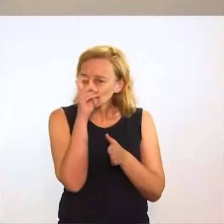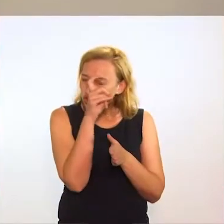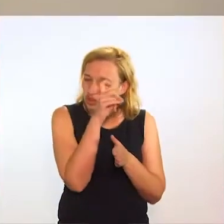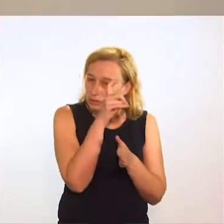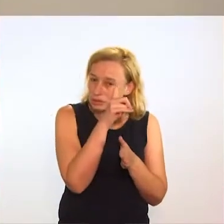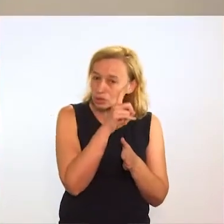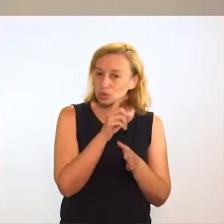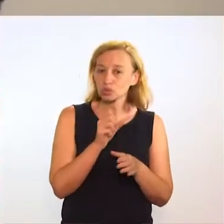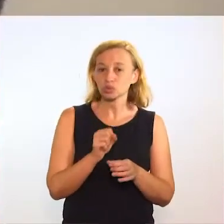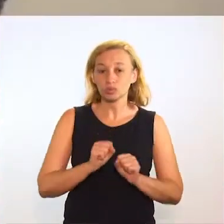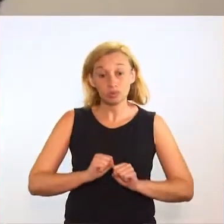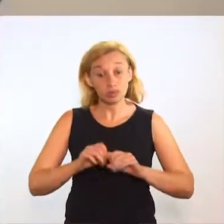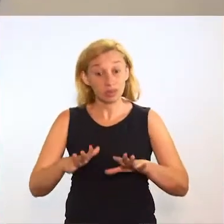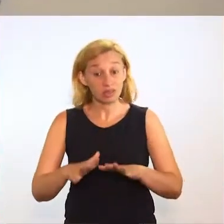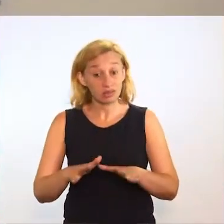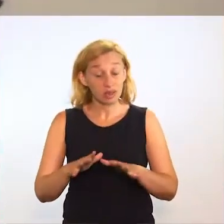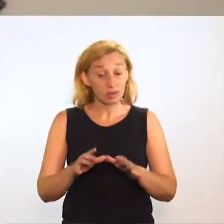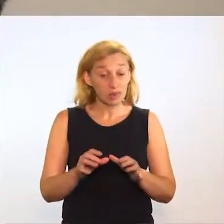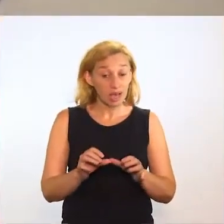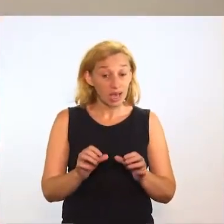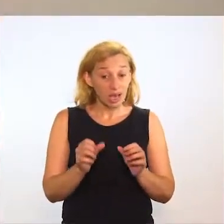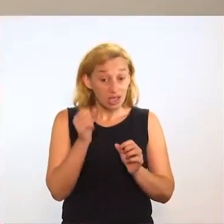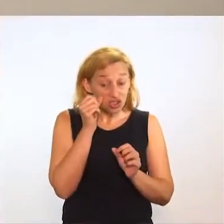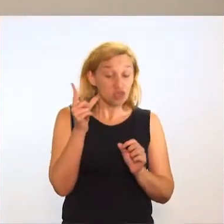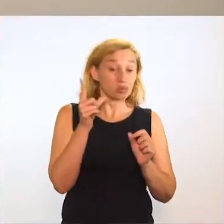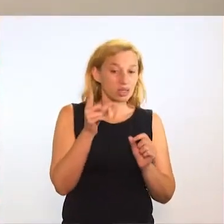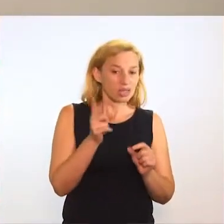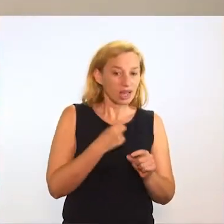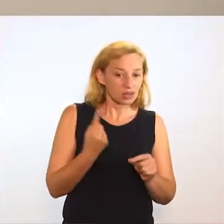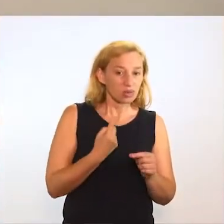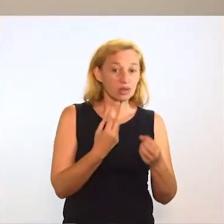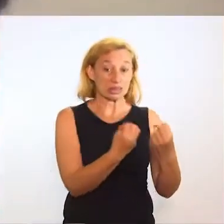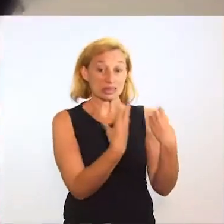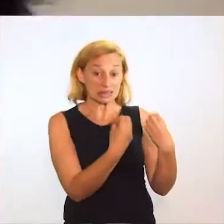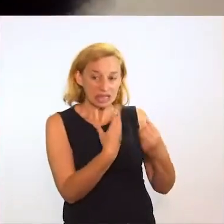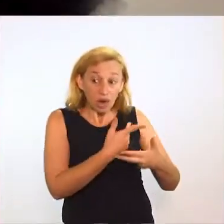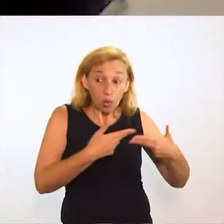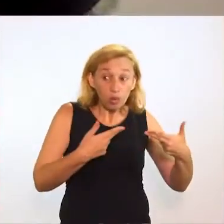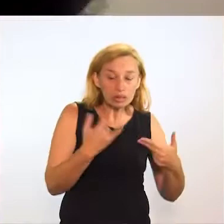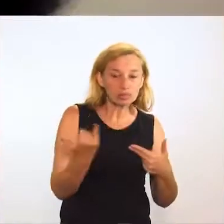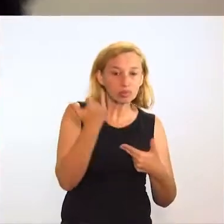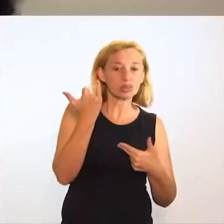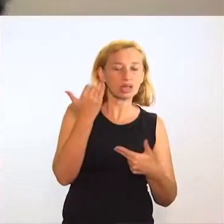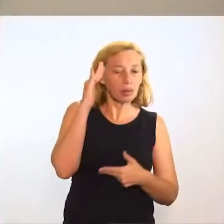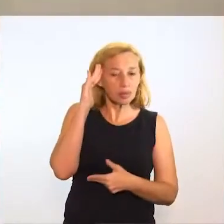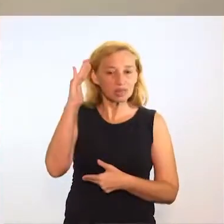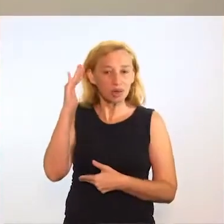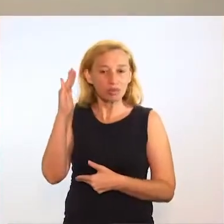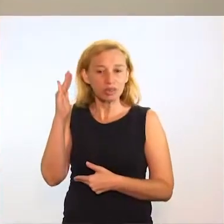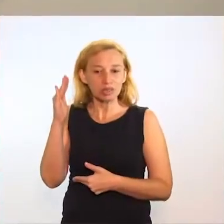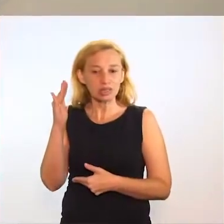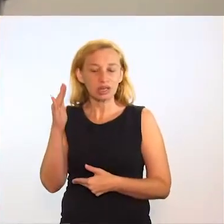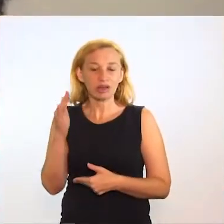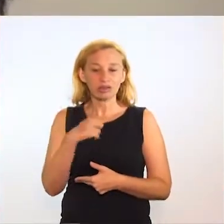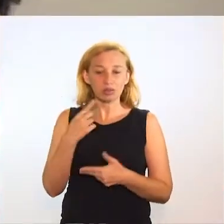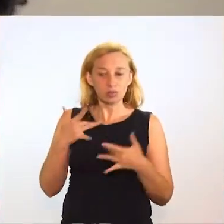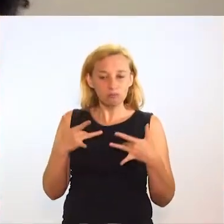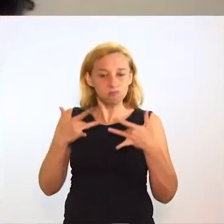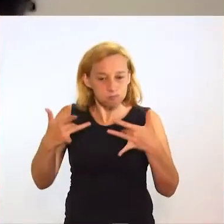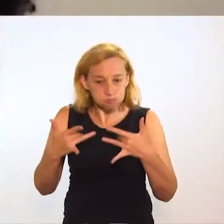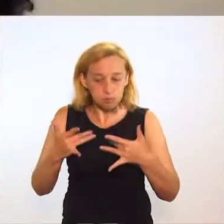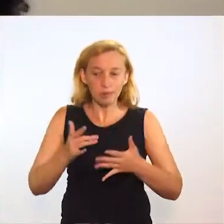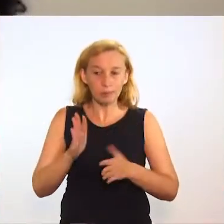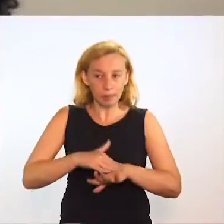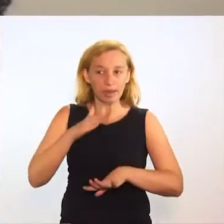por um vendaval, né? Que essa pandemia veio para tirar as coisas do lugar, para nos ensinar coisas importantes, principalmente que a gente